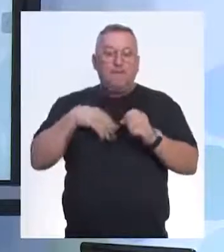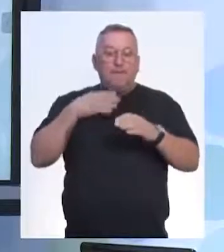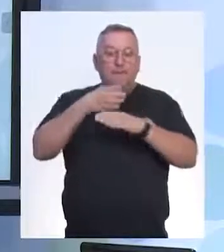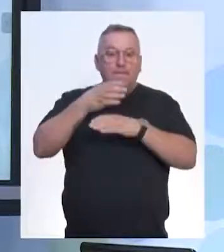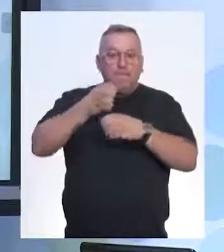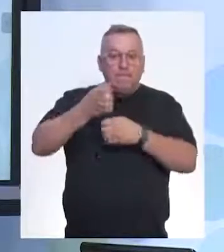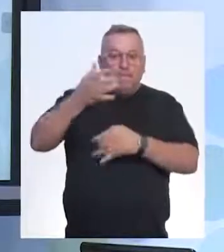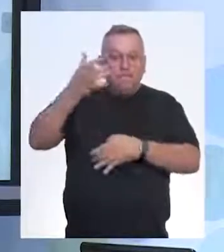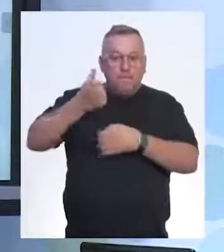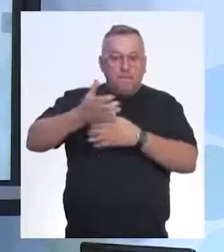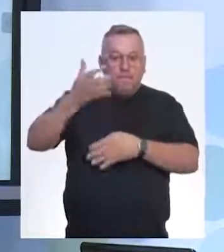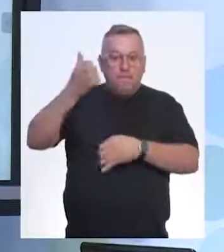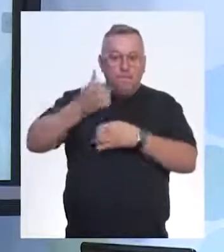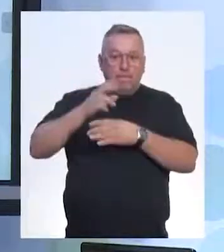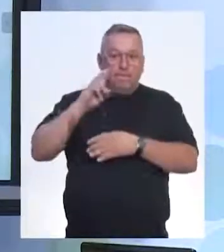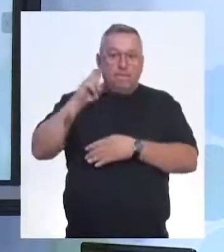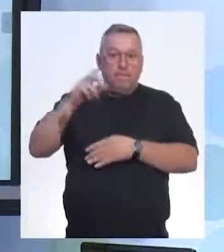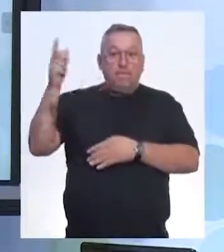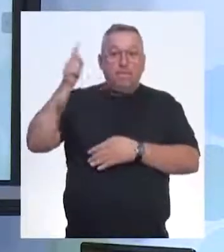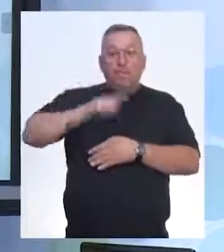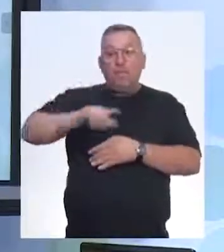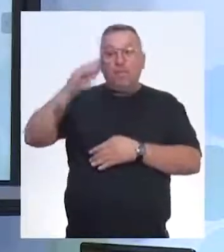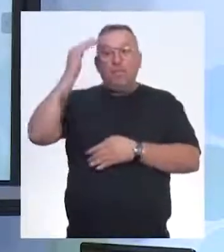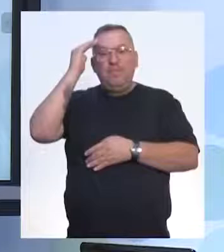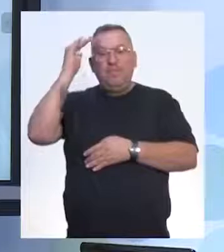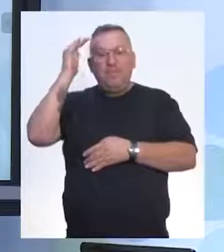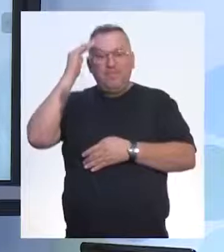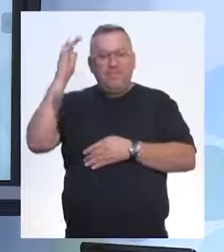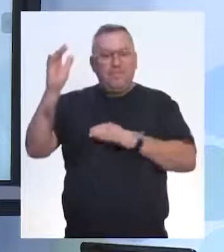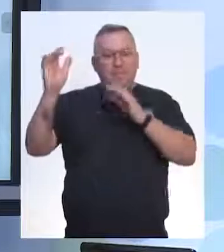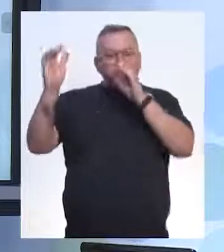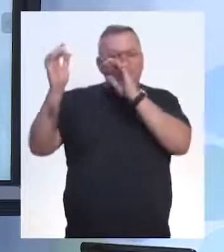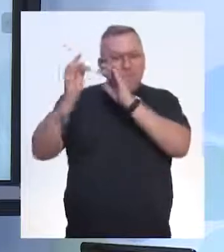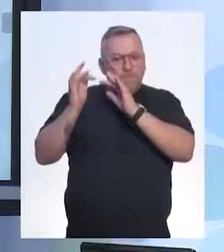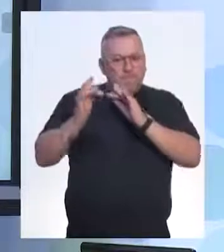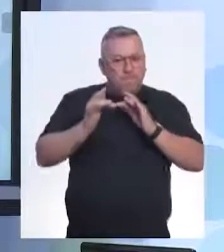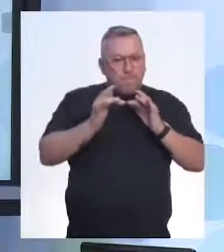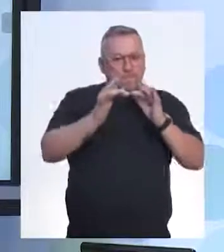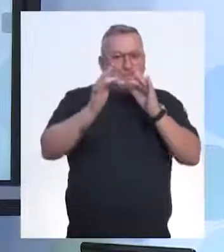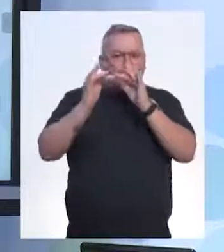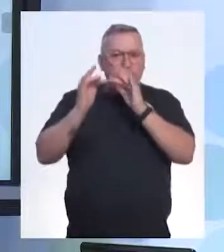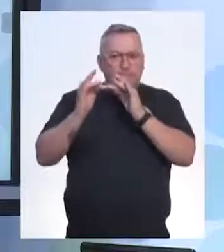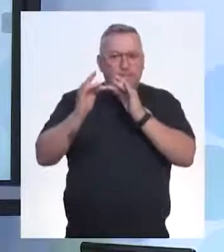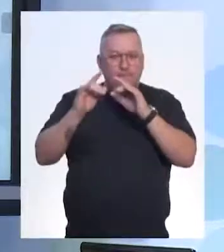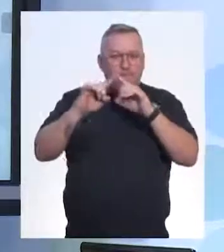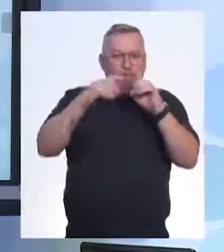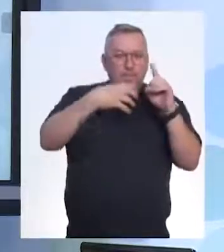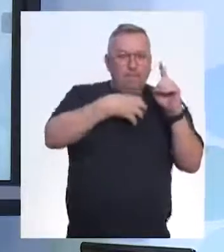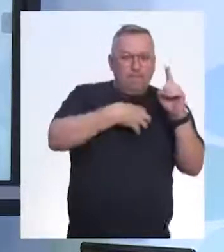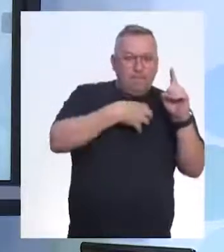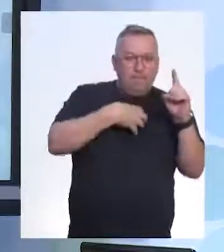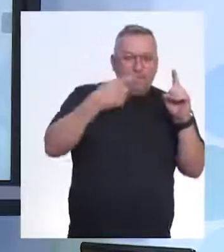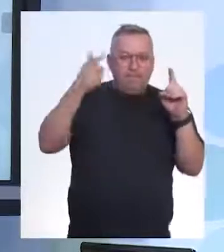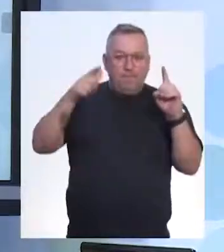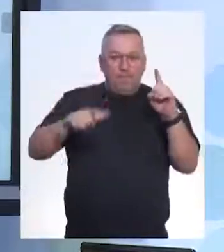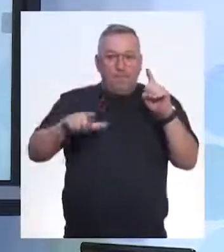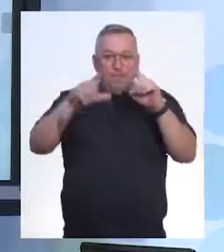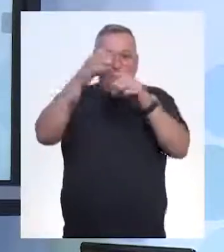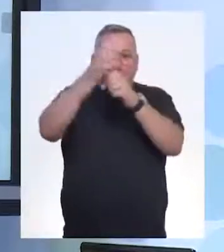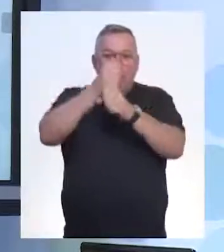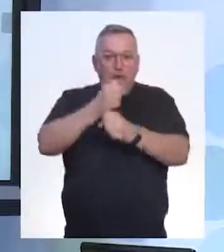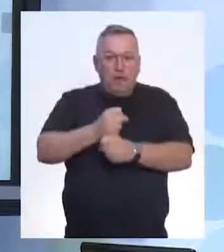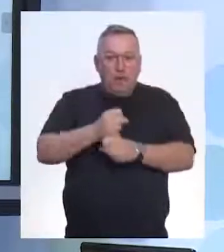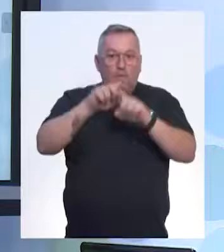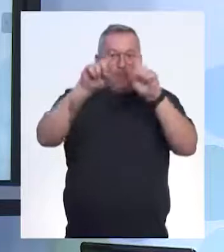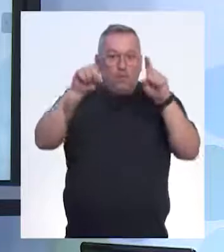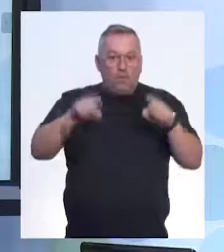no chat hoje para ver se vocês estão compreendendo essa relação entre uma situação e a álgebra, que é o que